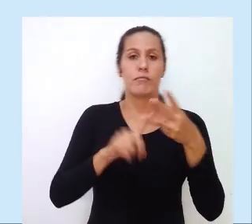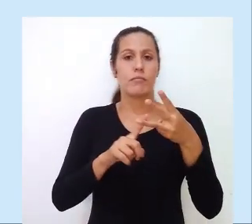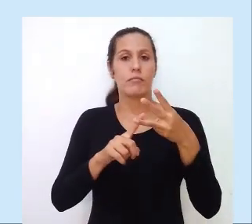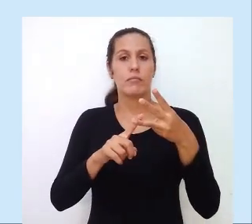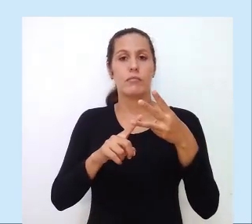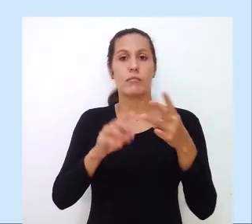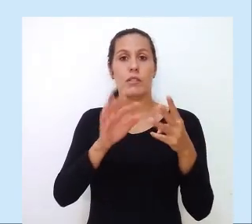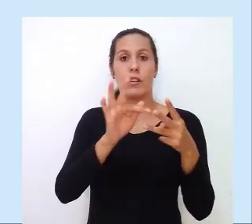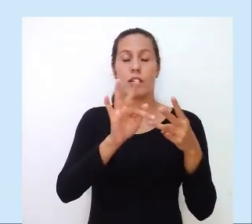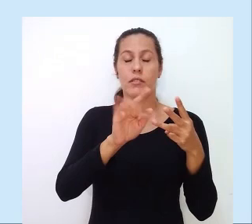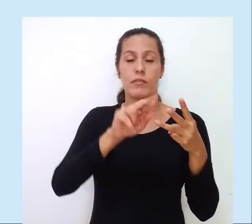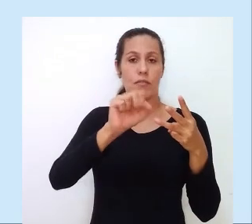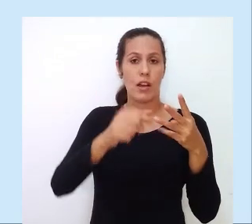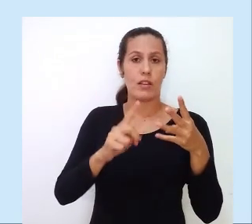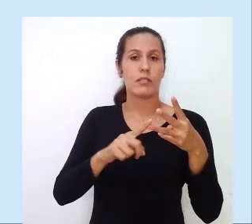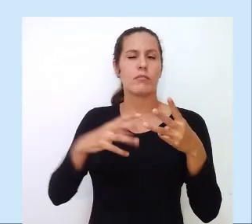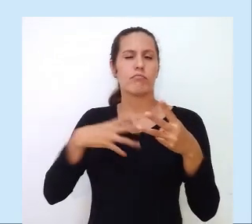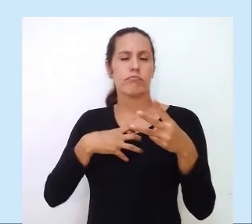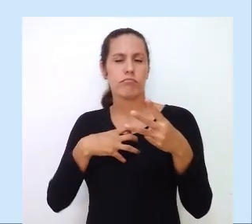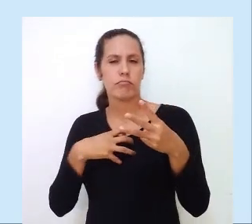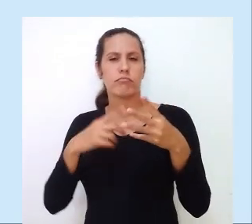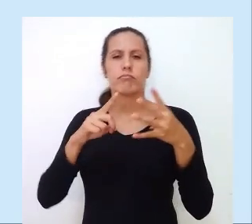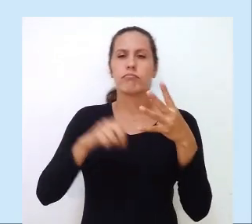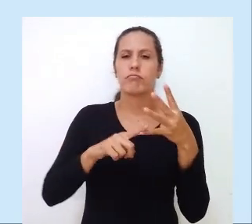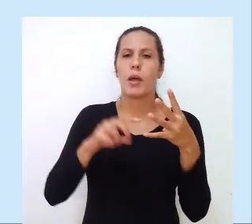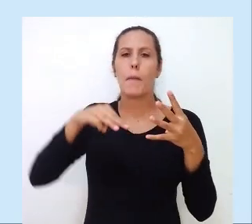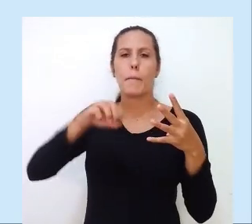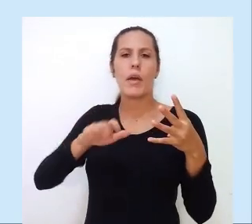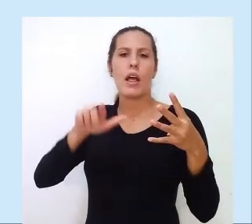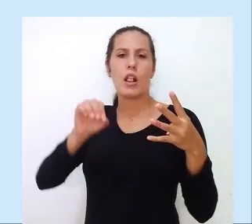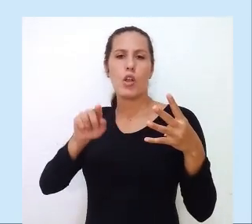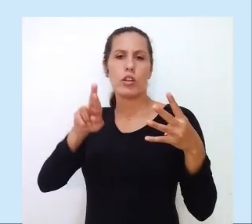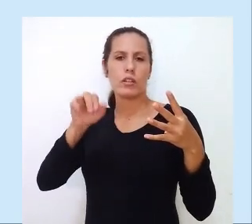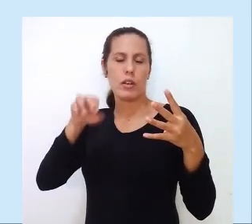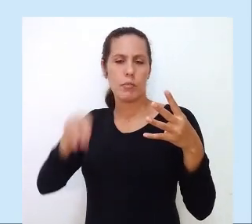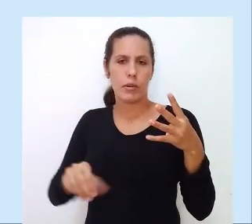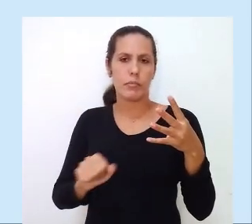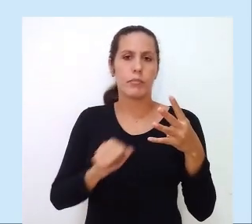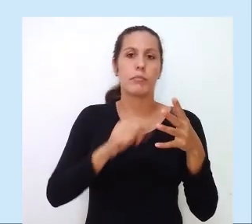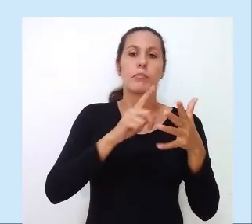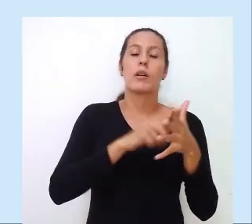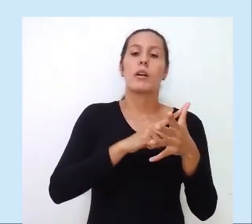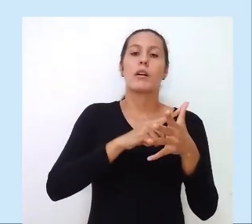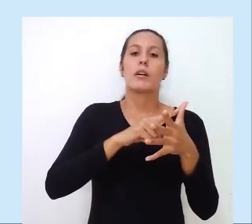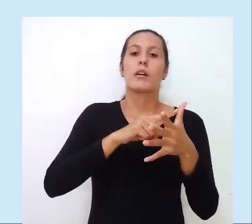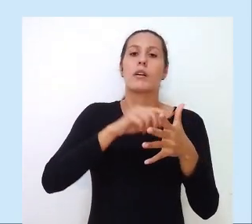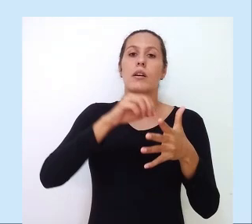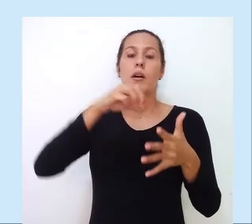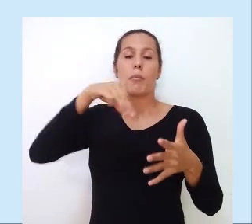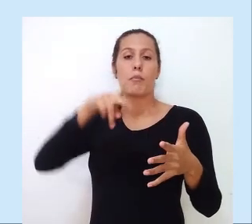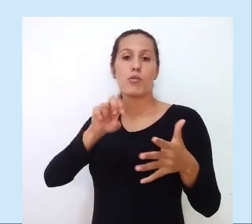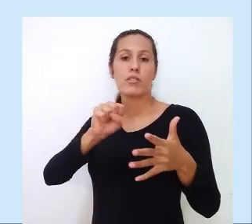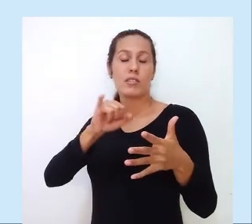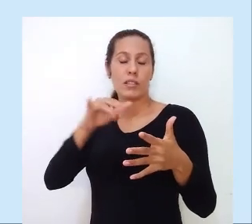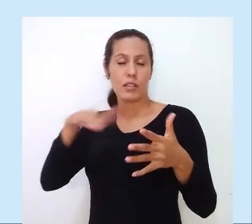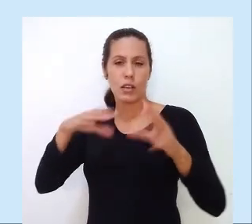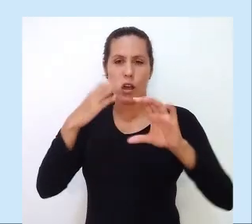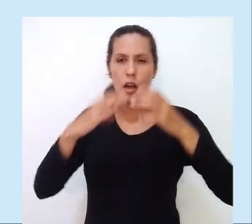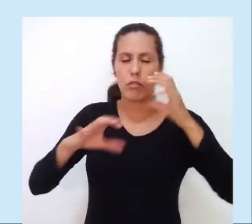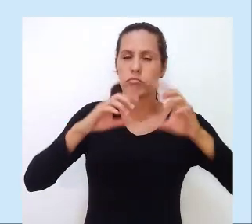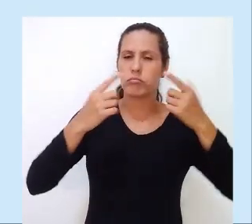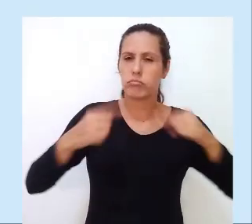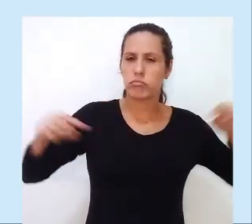farsa, drama, melodrama, ópera, musical, mímica e auto,